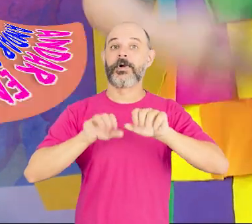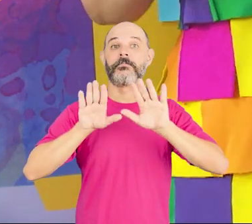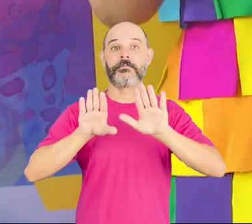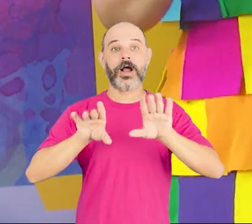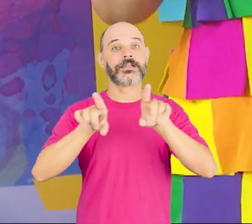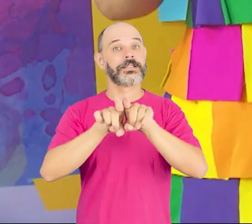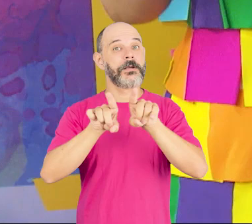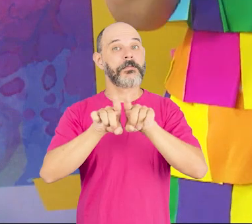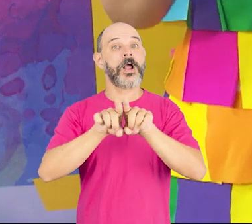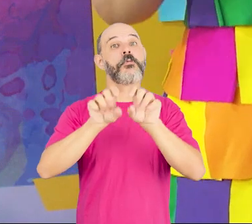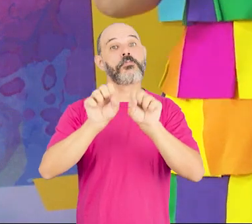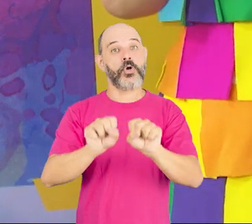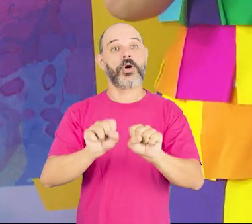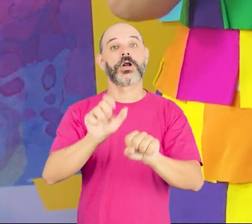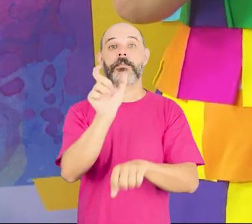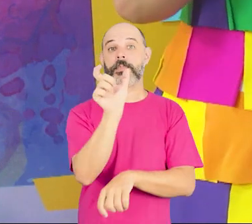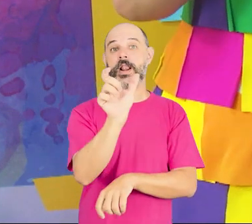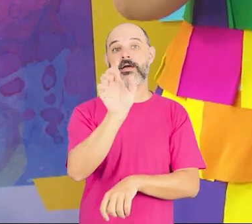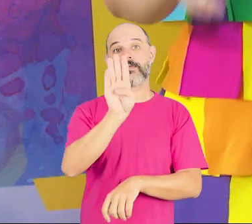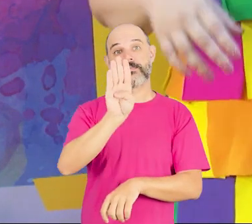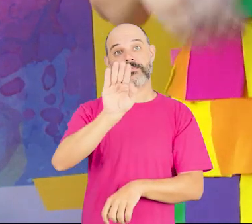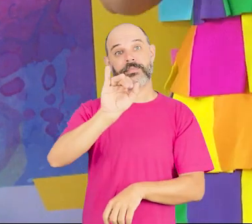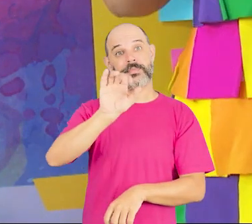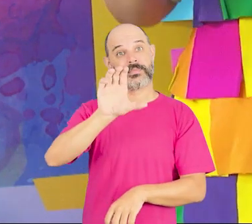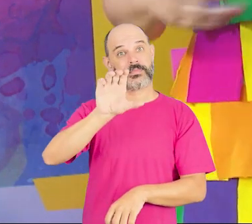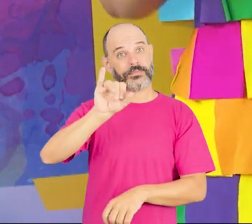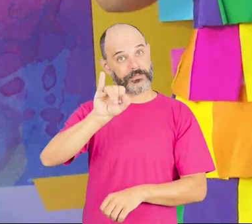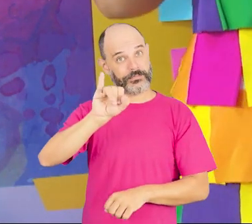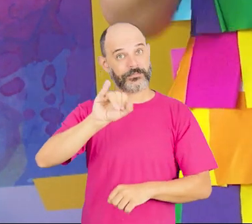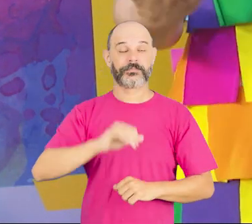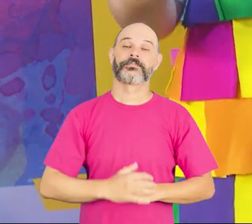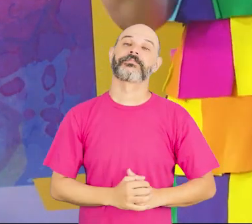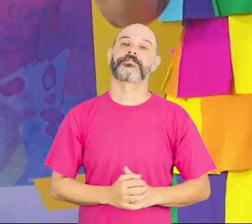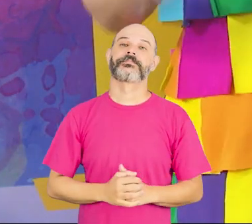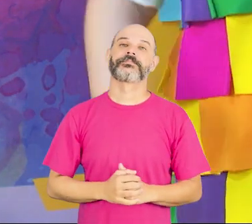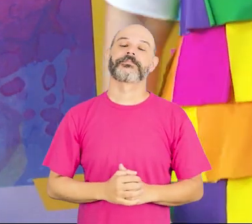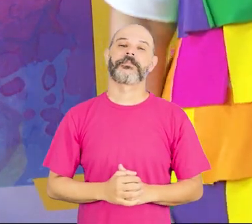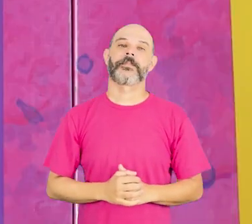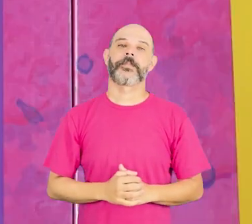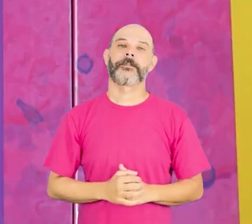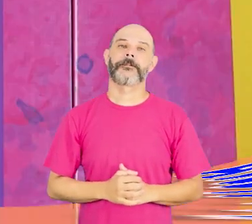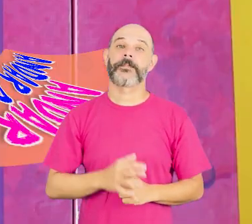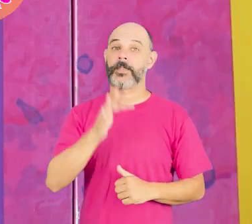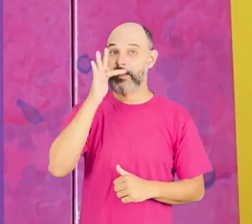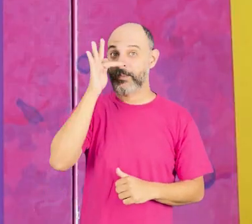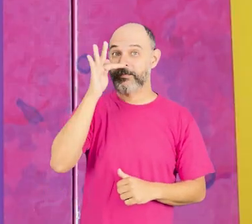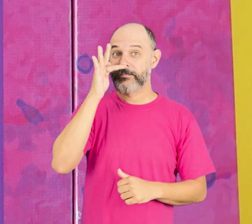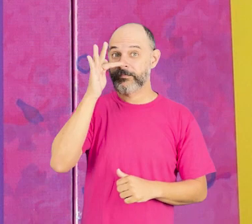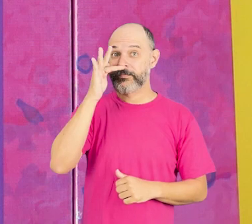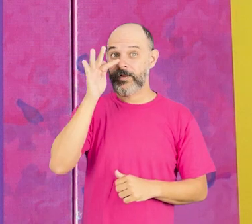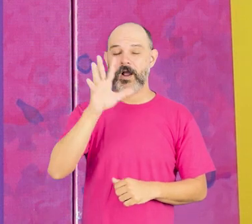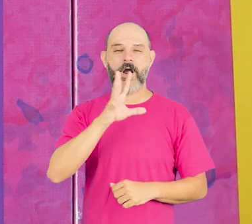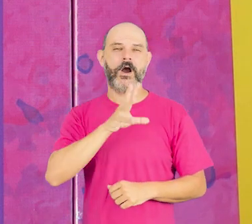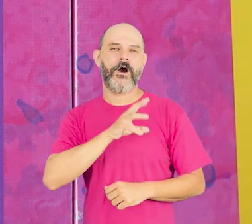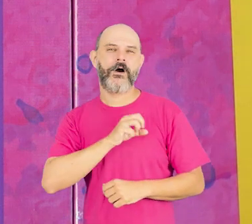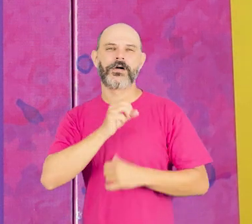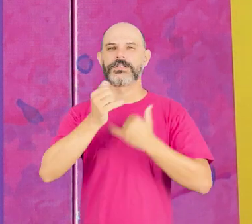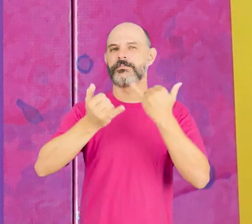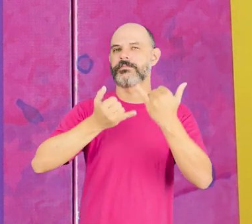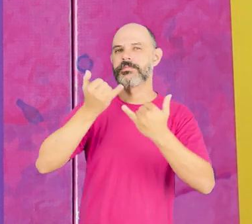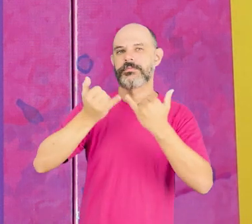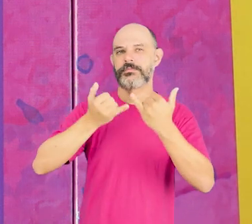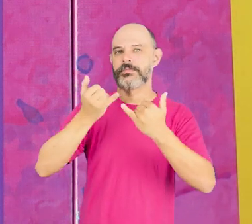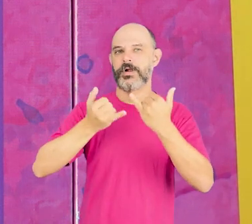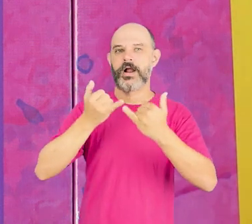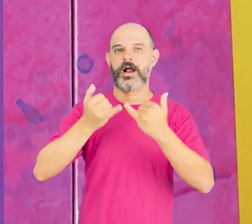bicicleta. Mas também você pode dizer andar em bici. As Florzinhas também gostam